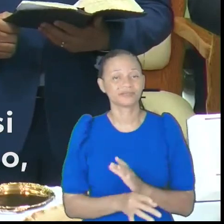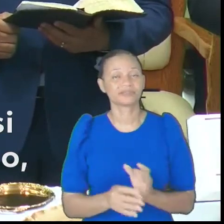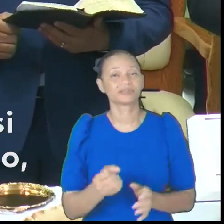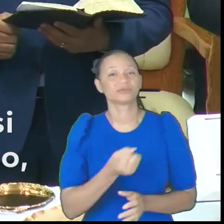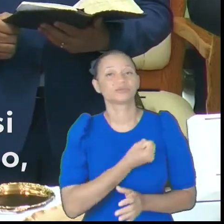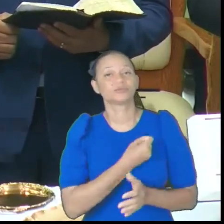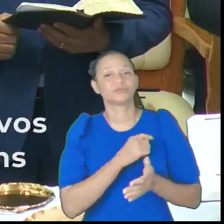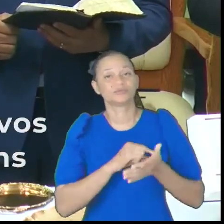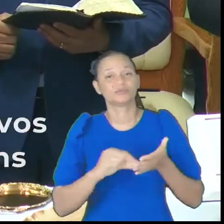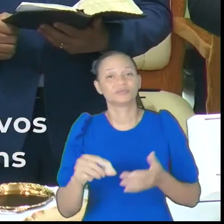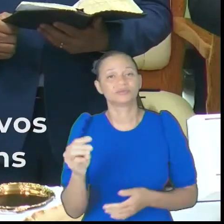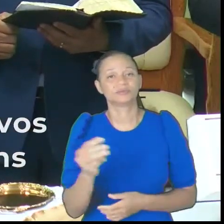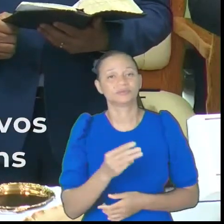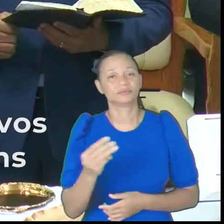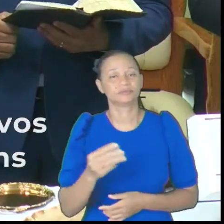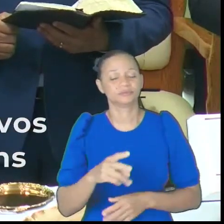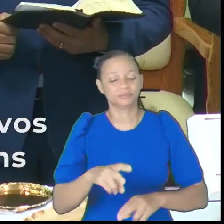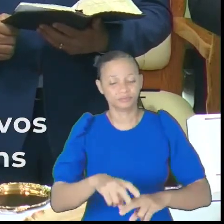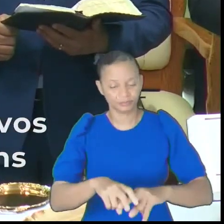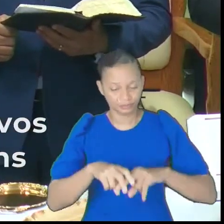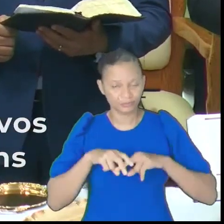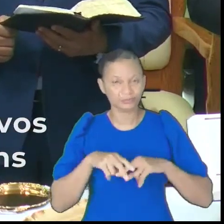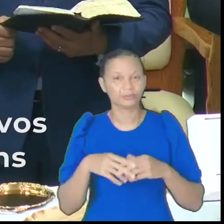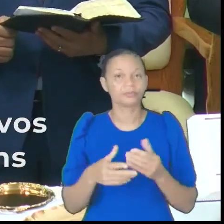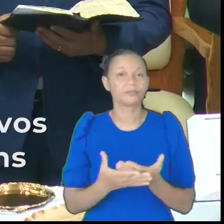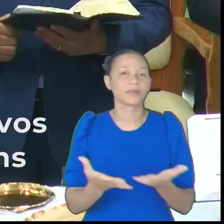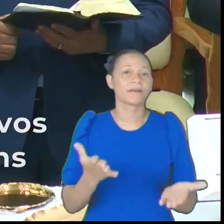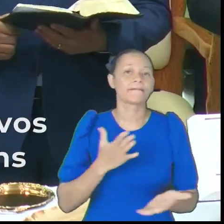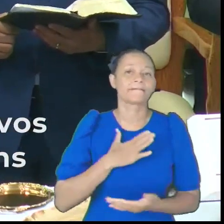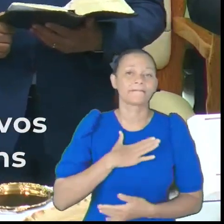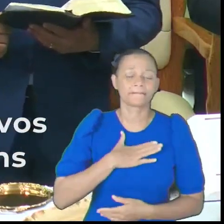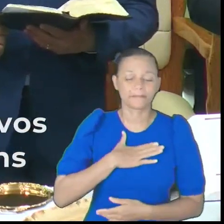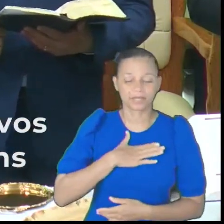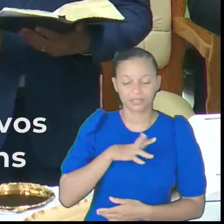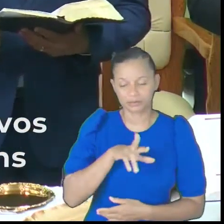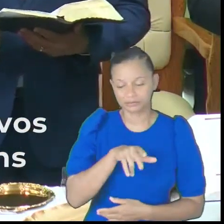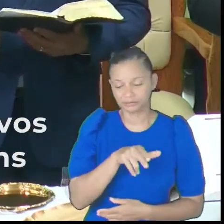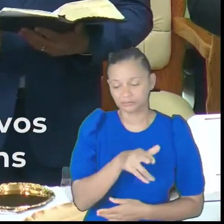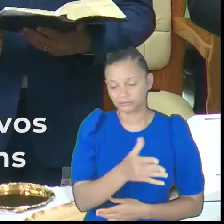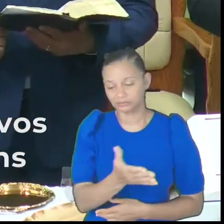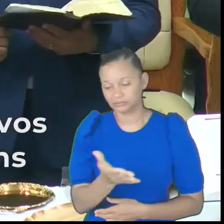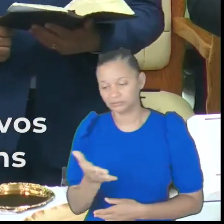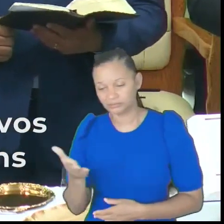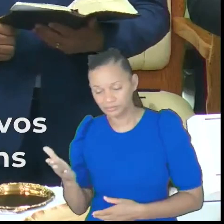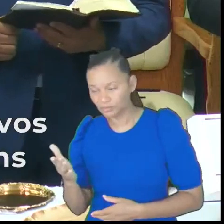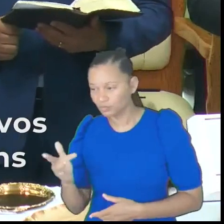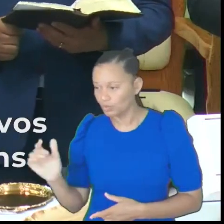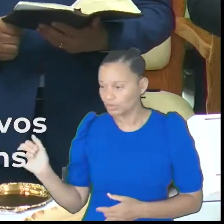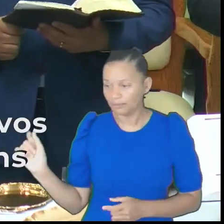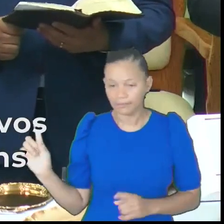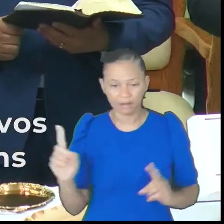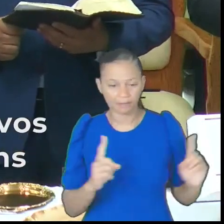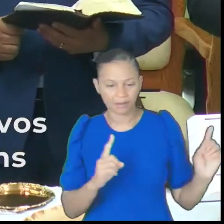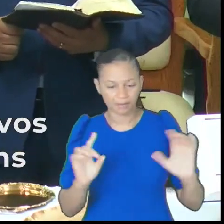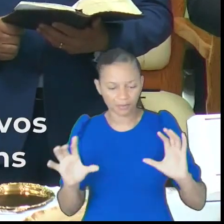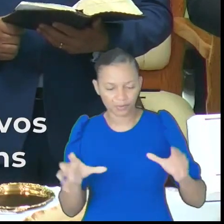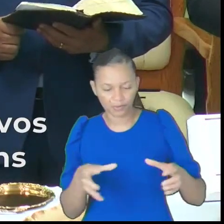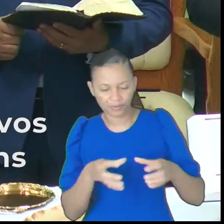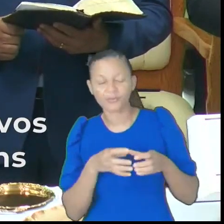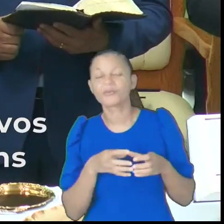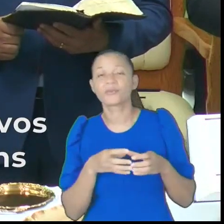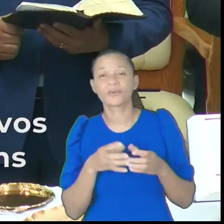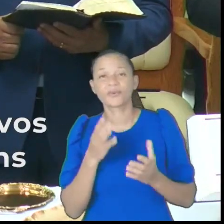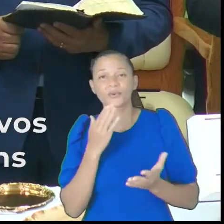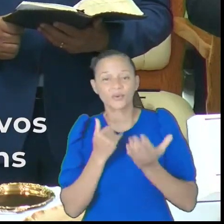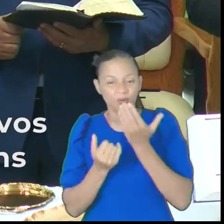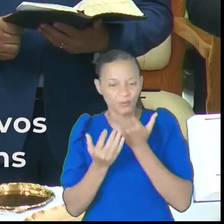33. Portanto, meus irmãos, quando vos ajuntais para comer,